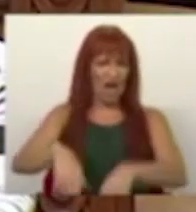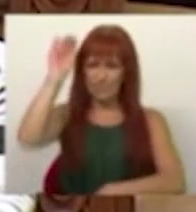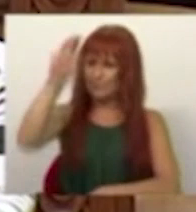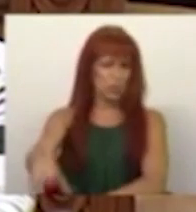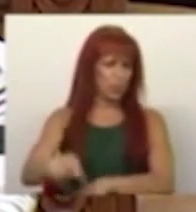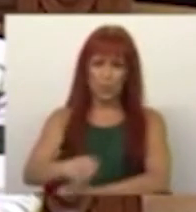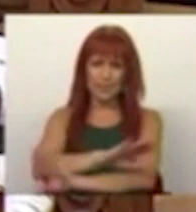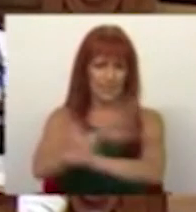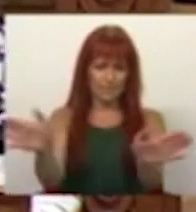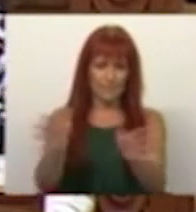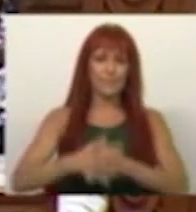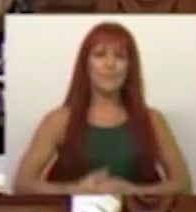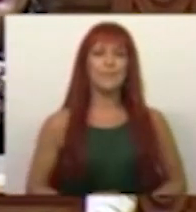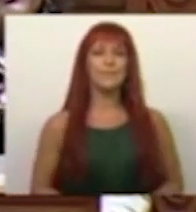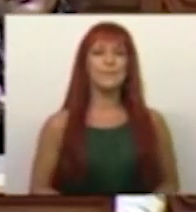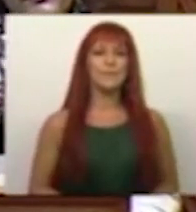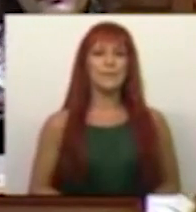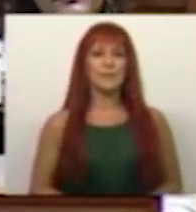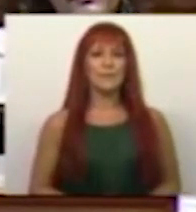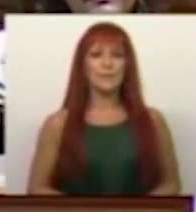da República.